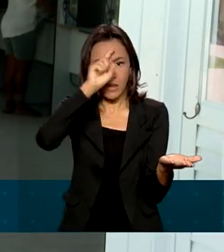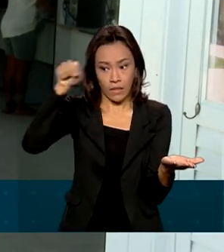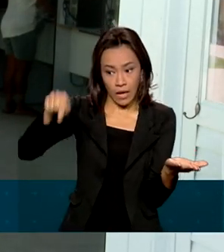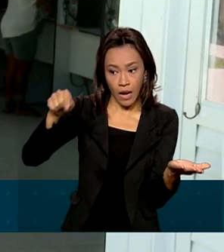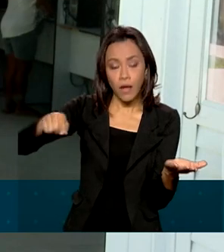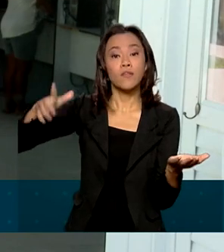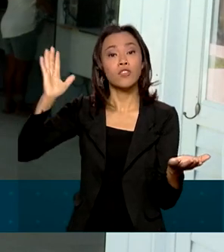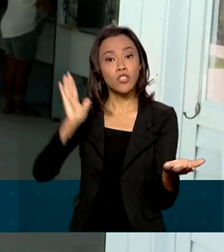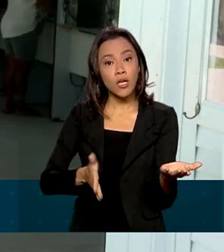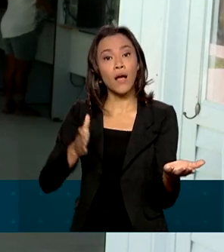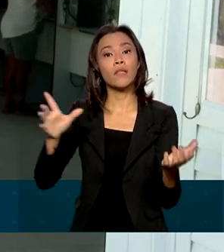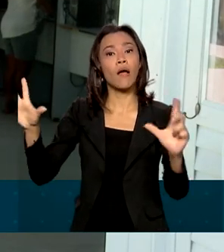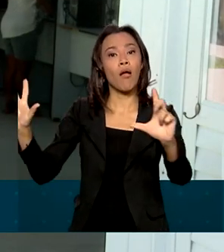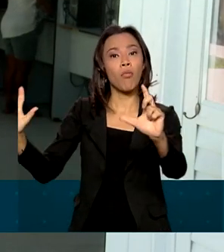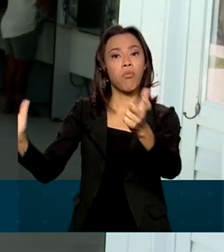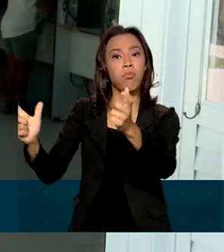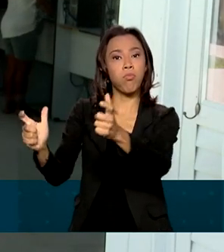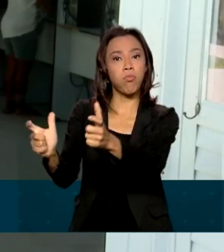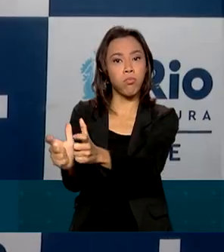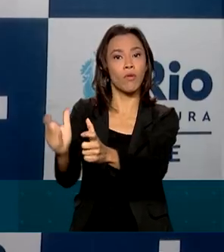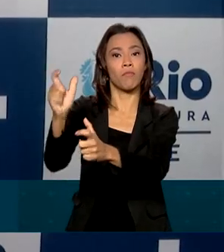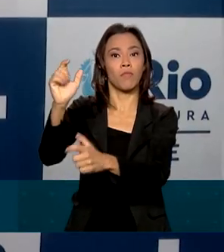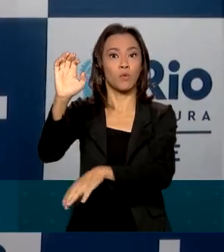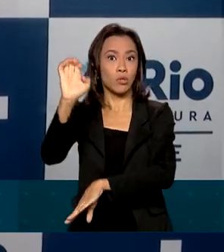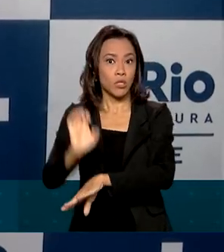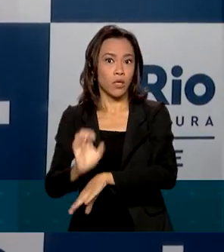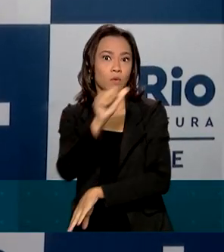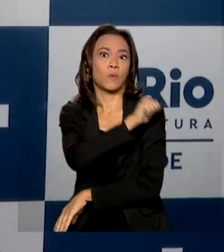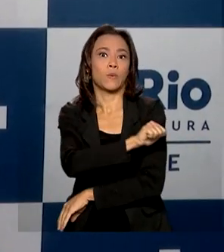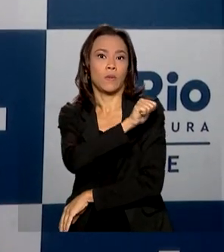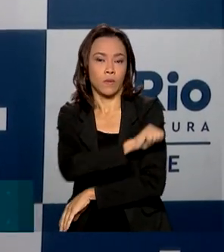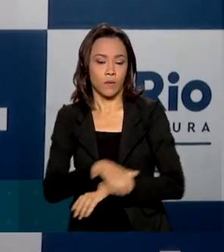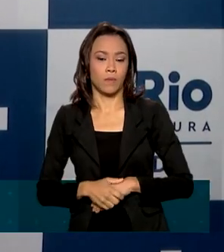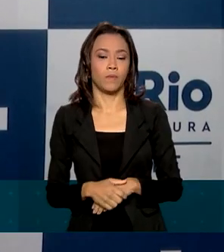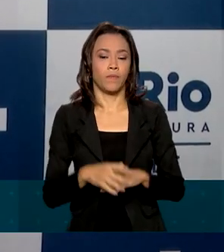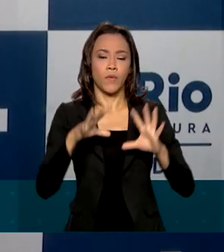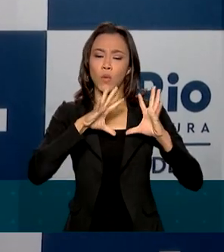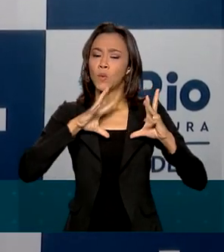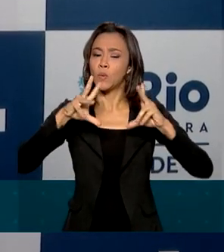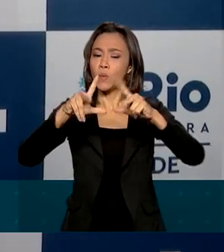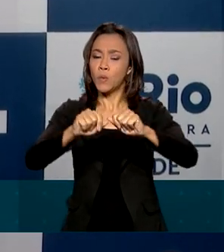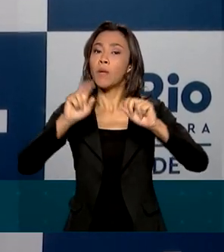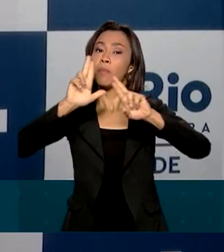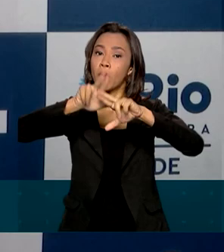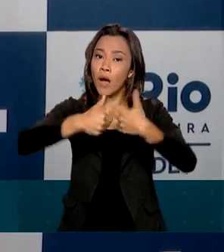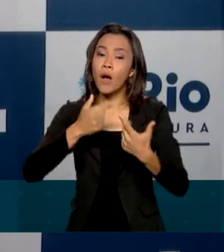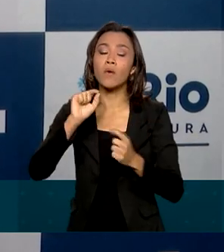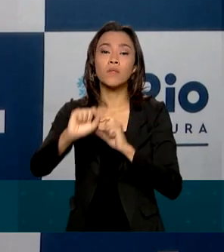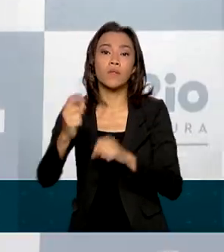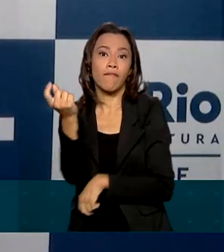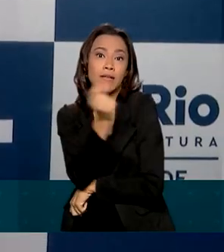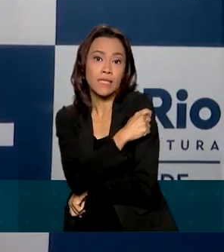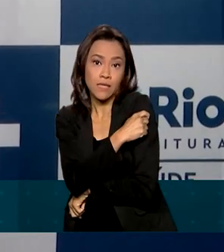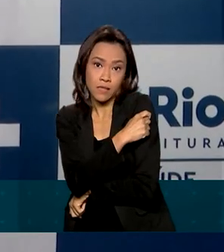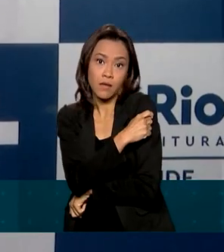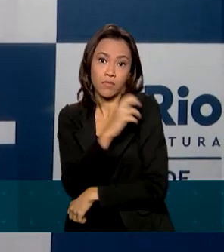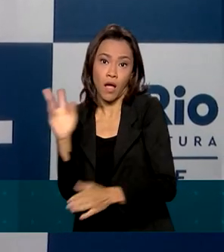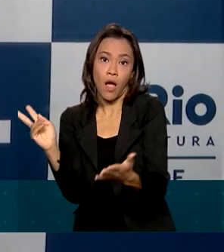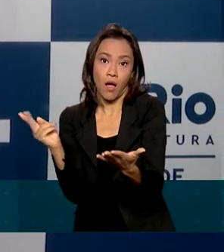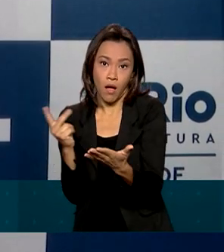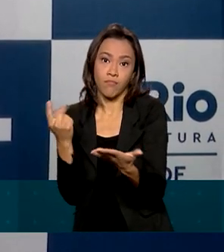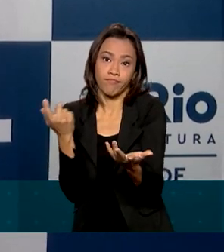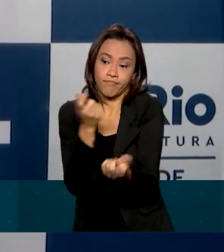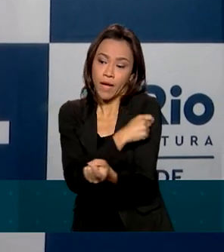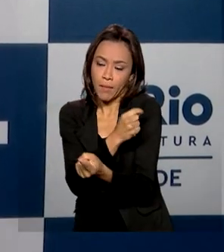comunidade estão entre os menores no estado do Rio tudo se dá devido à alta cobertura da vacinação e